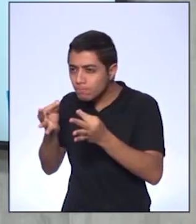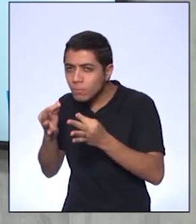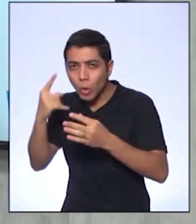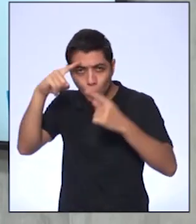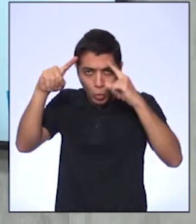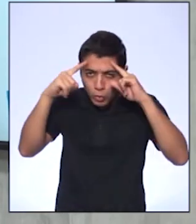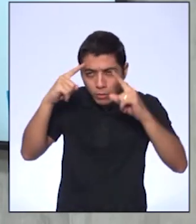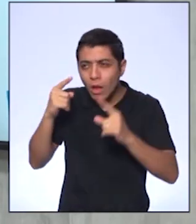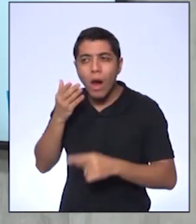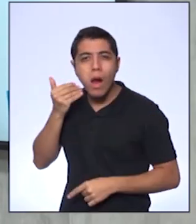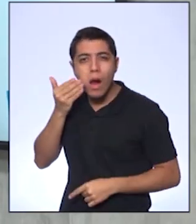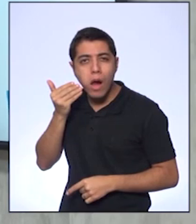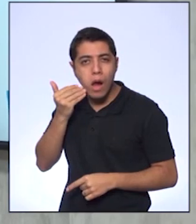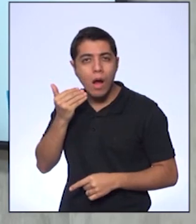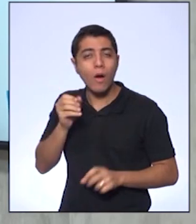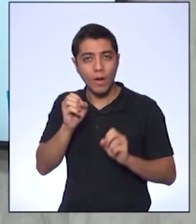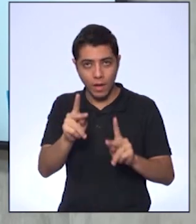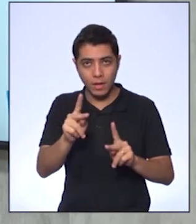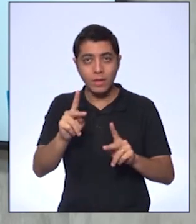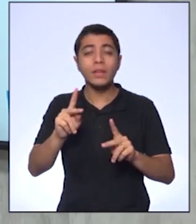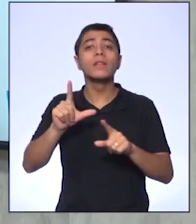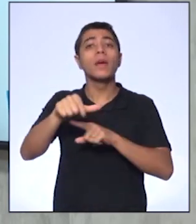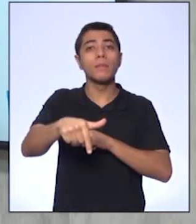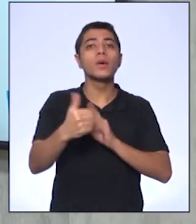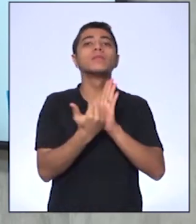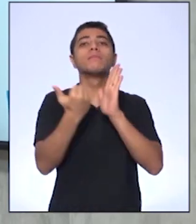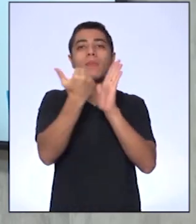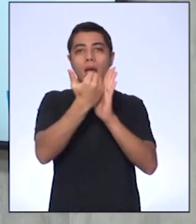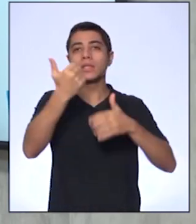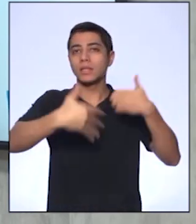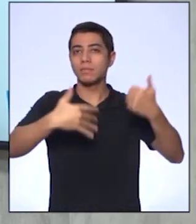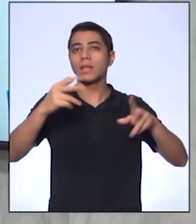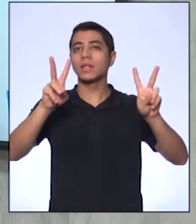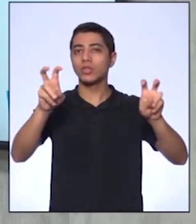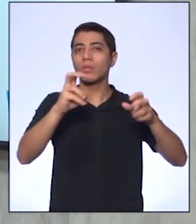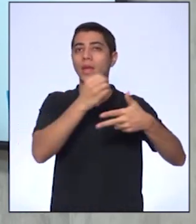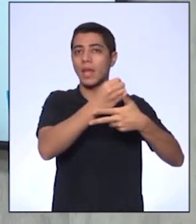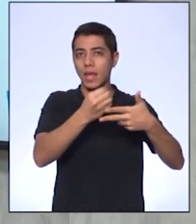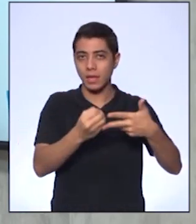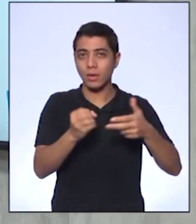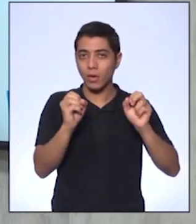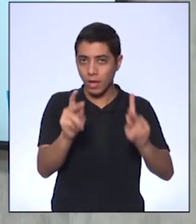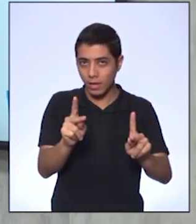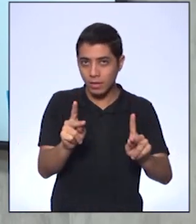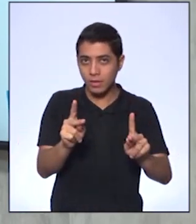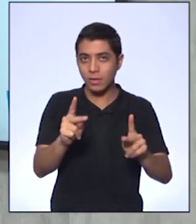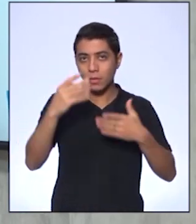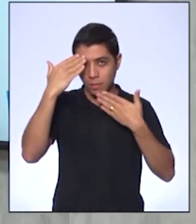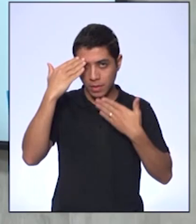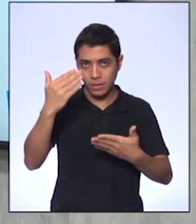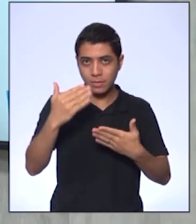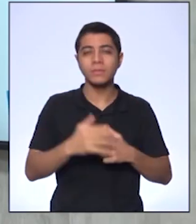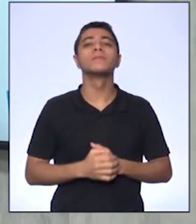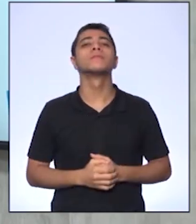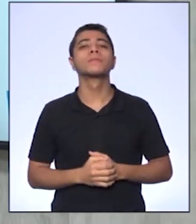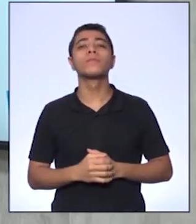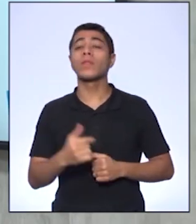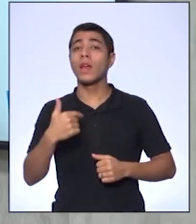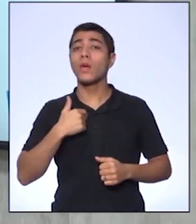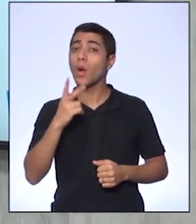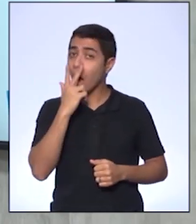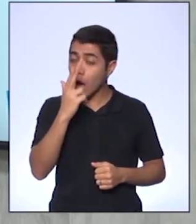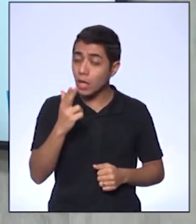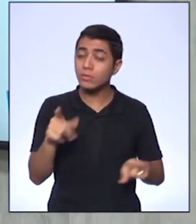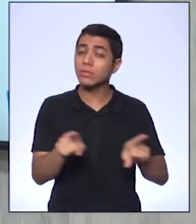A gente vai falando mais sobre Enem, falando um pouco mais sobre competências e habilidades. Tá bom? Gente, eu acho e espero que